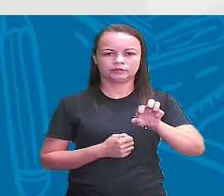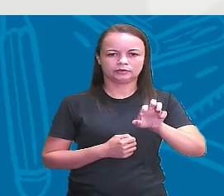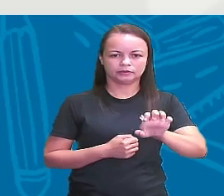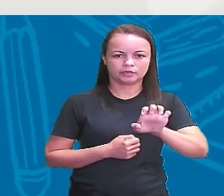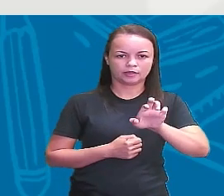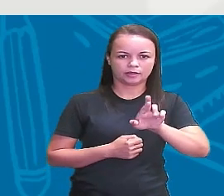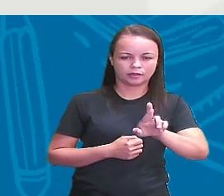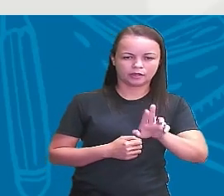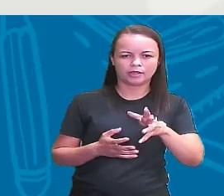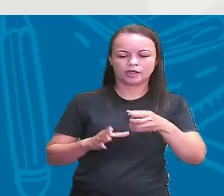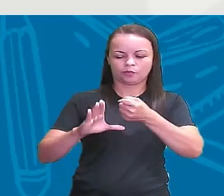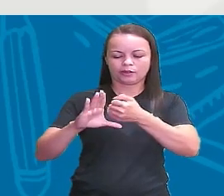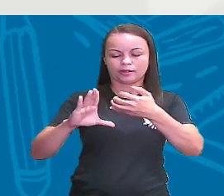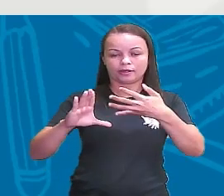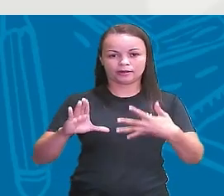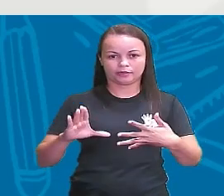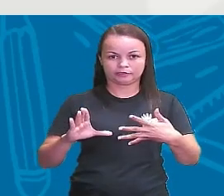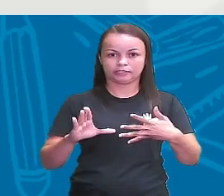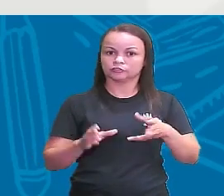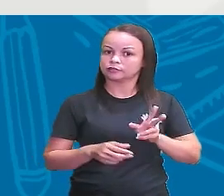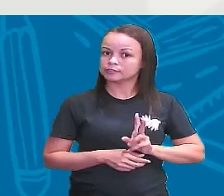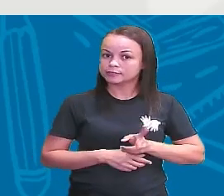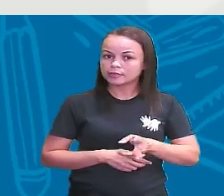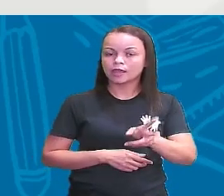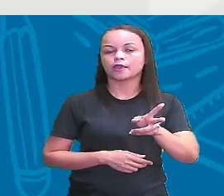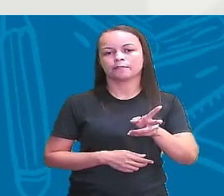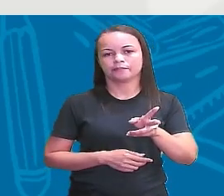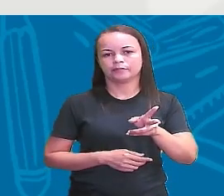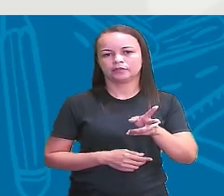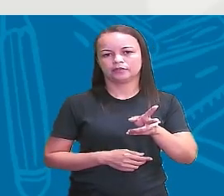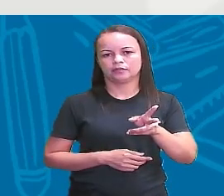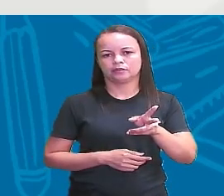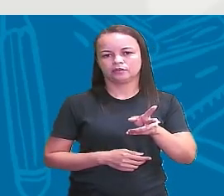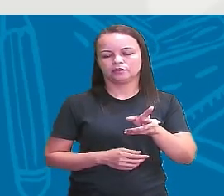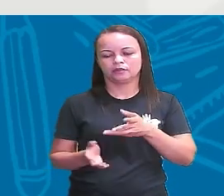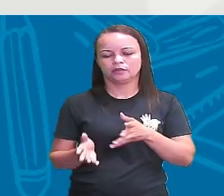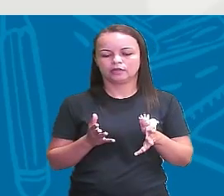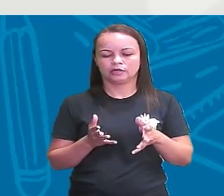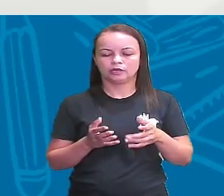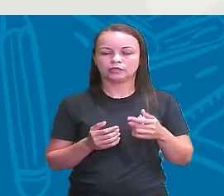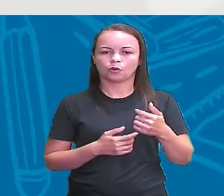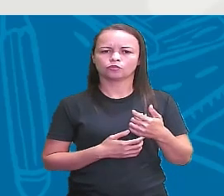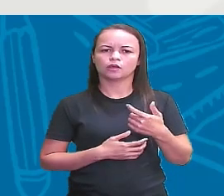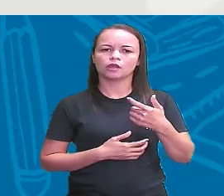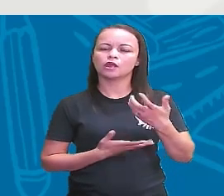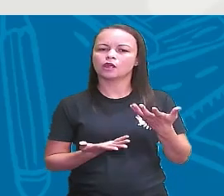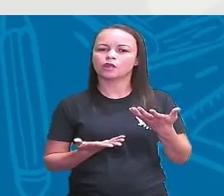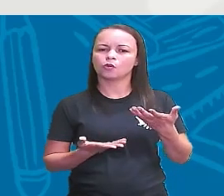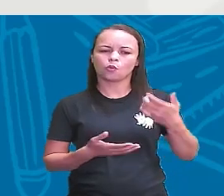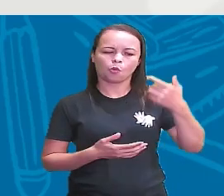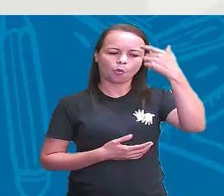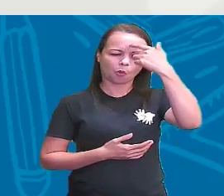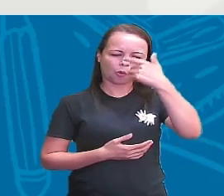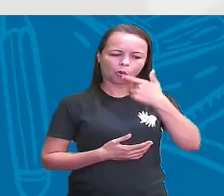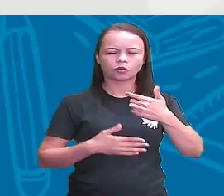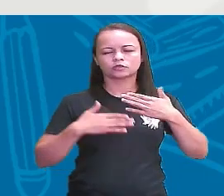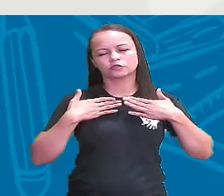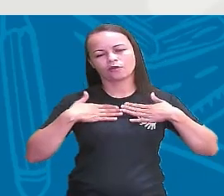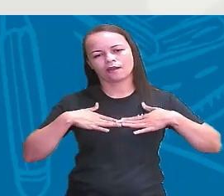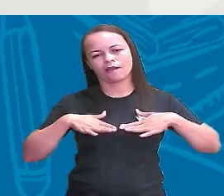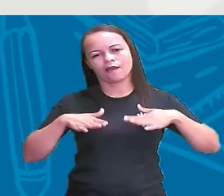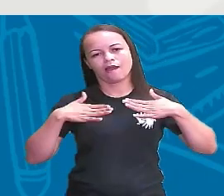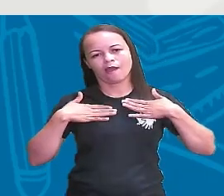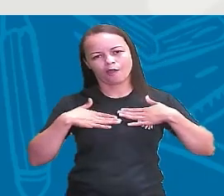uma característica definitiva. Então, quando eu digo assim, sou tranquilo, significa que eu sou